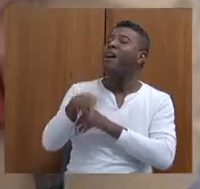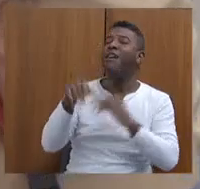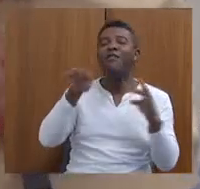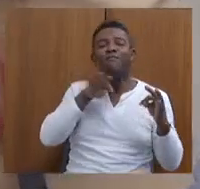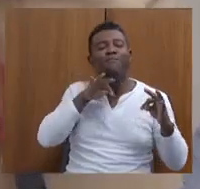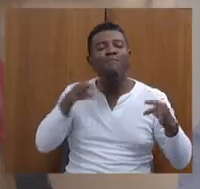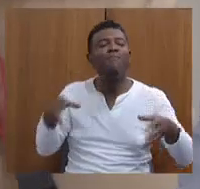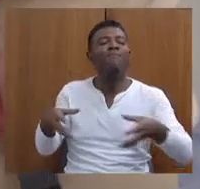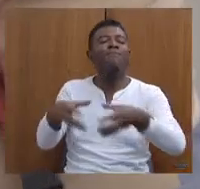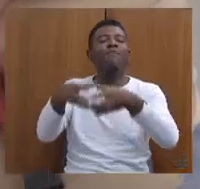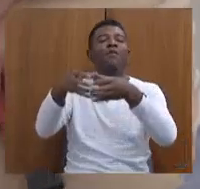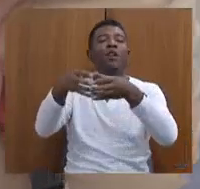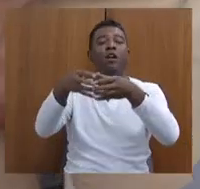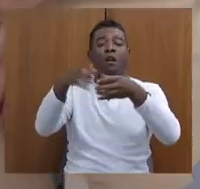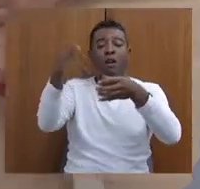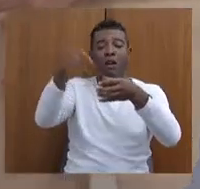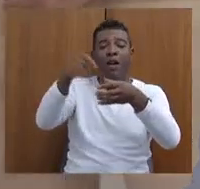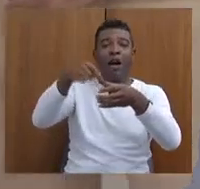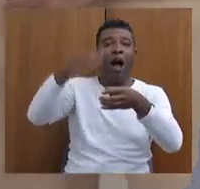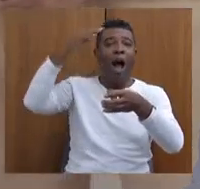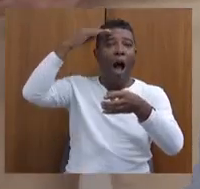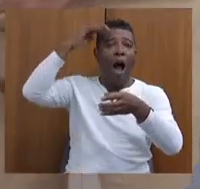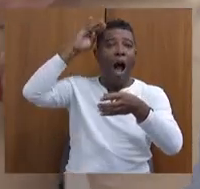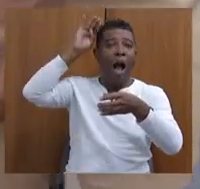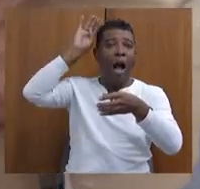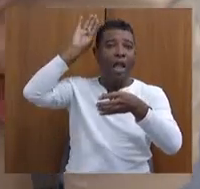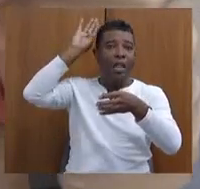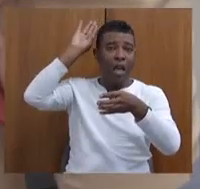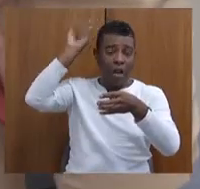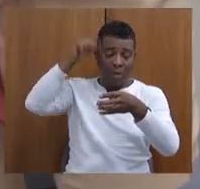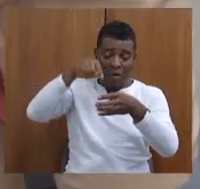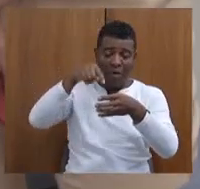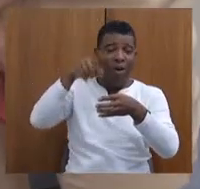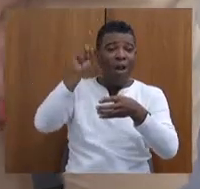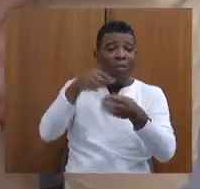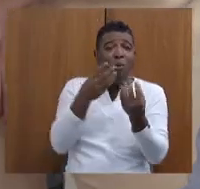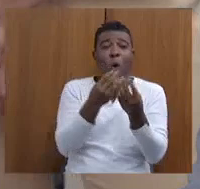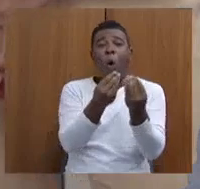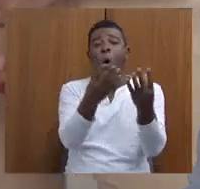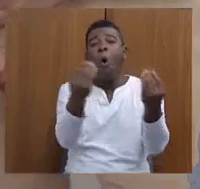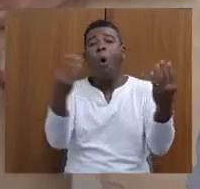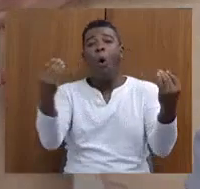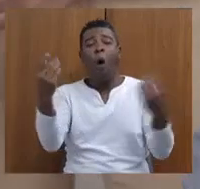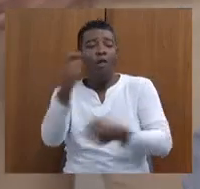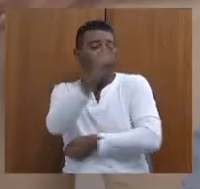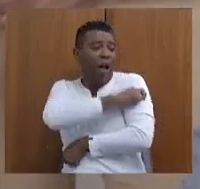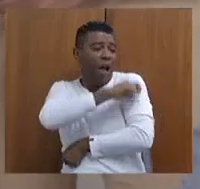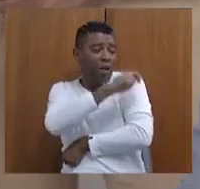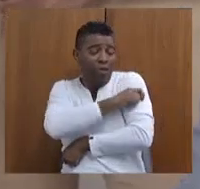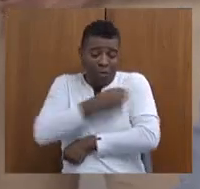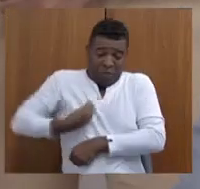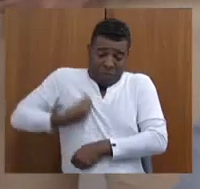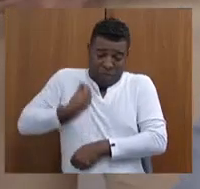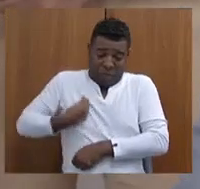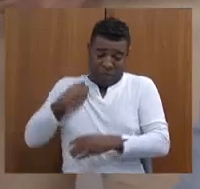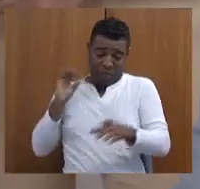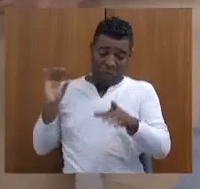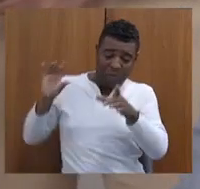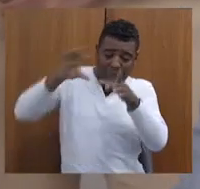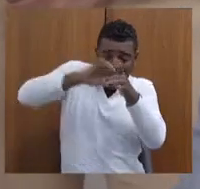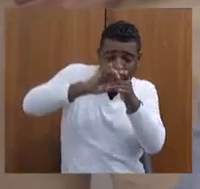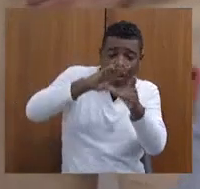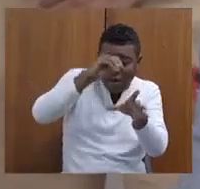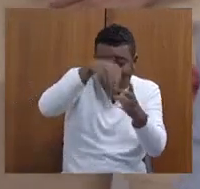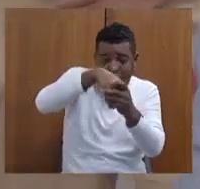são dezenas de milhares de alunos envolvidos nesse projeto para poderem